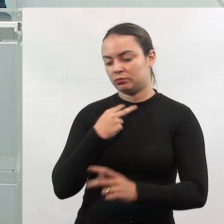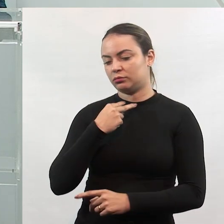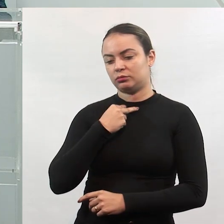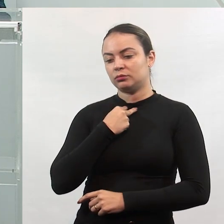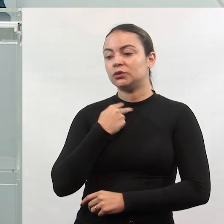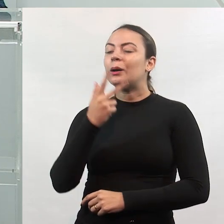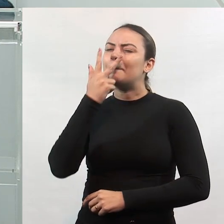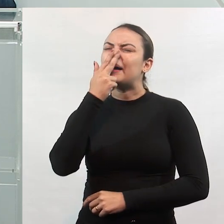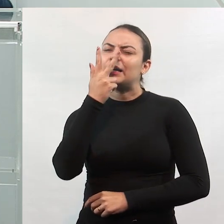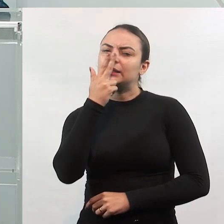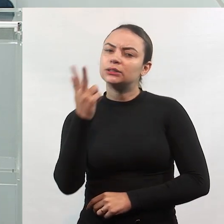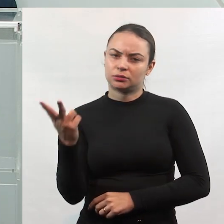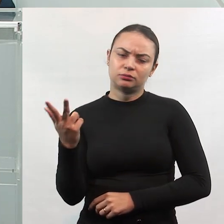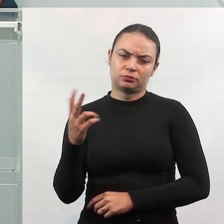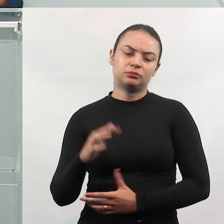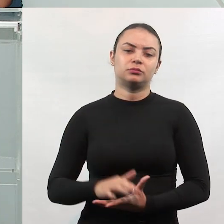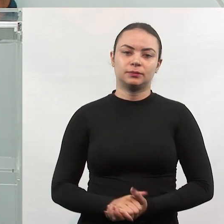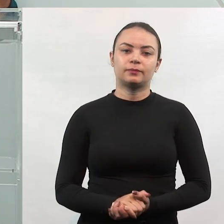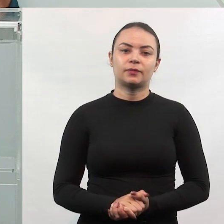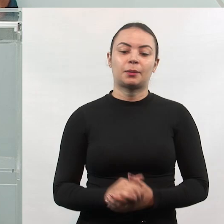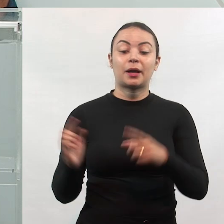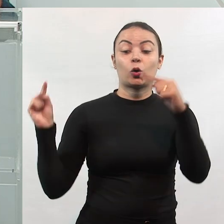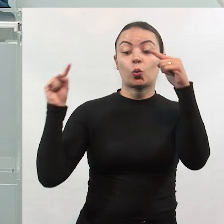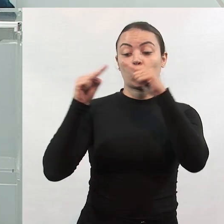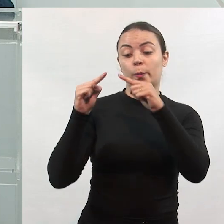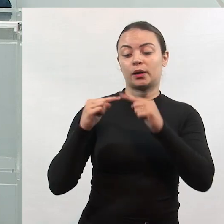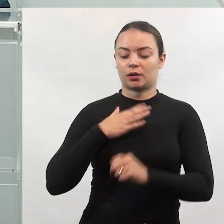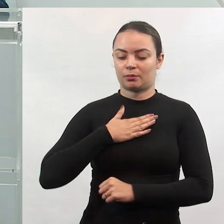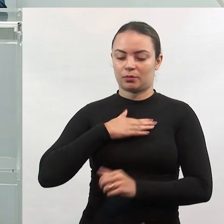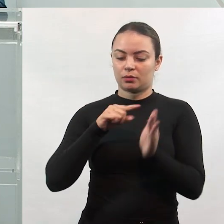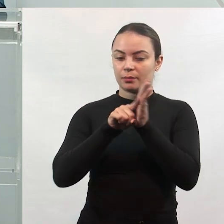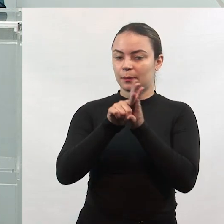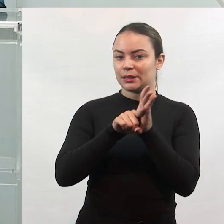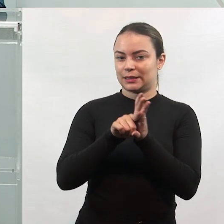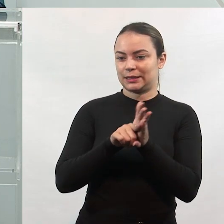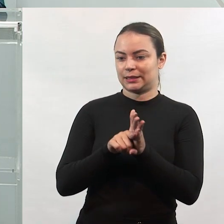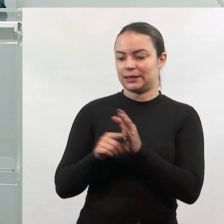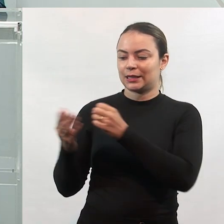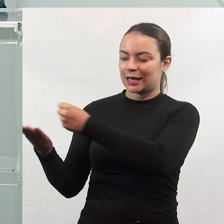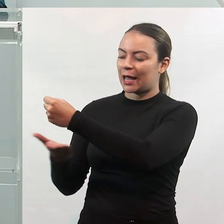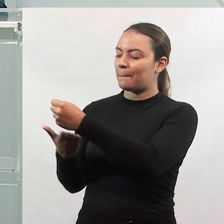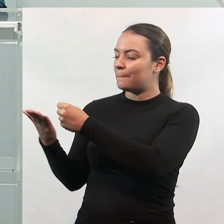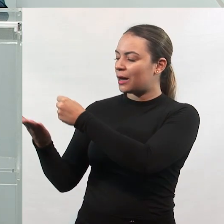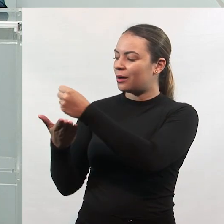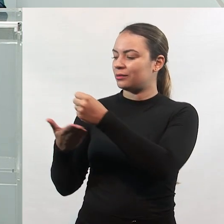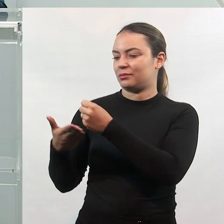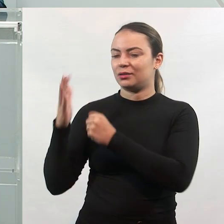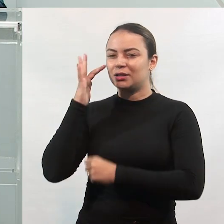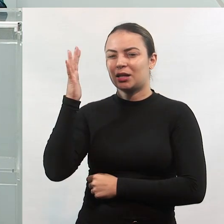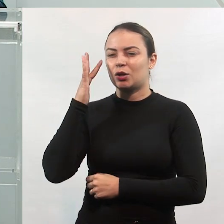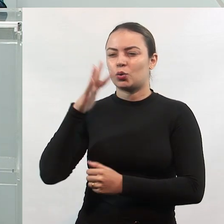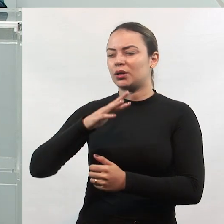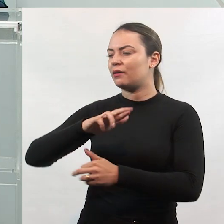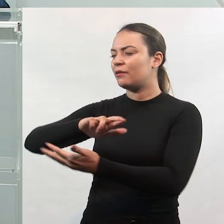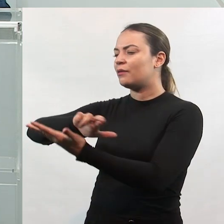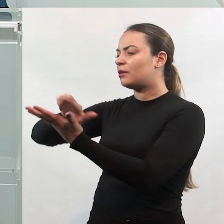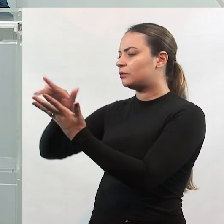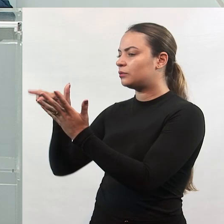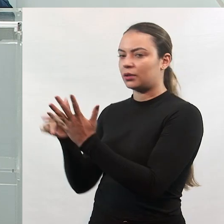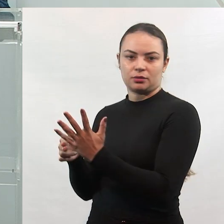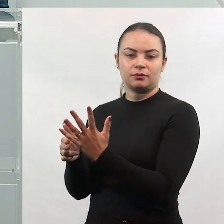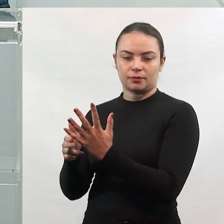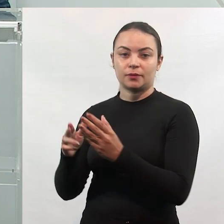formação continuada dos professores, maior o desempenho acadêmico. Né? É preciso trazer para esse corpo de discussão teórica, né,